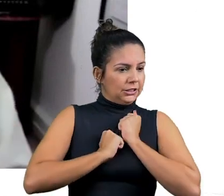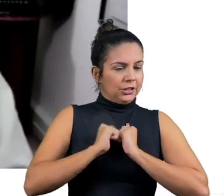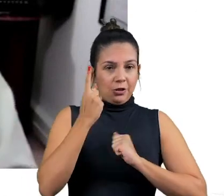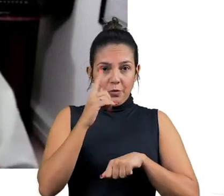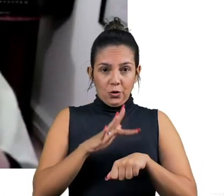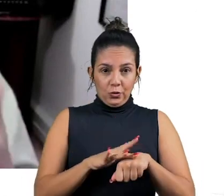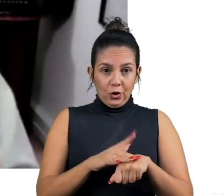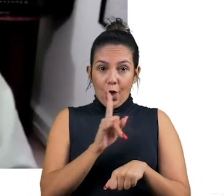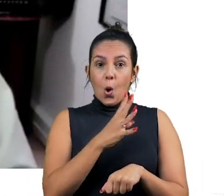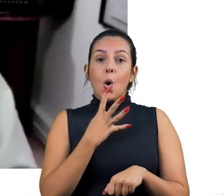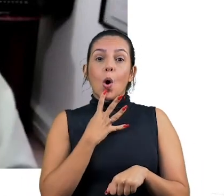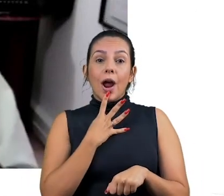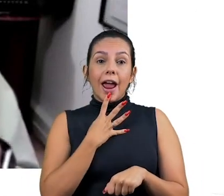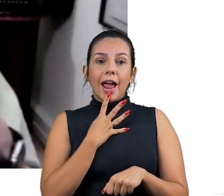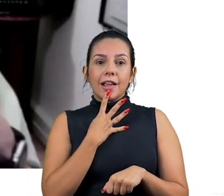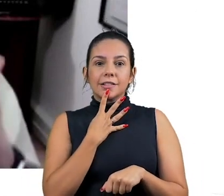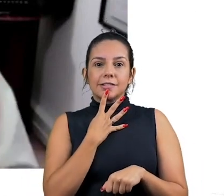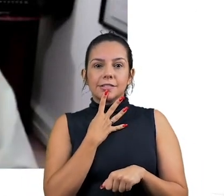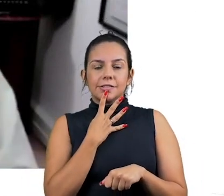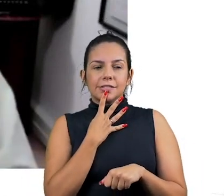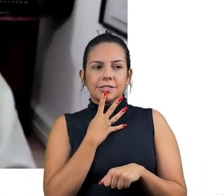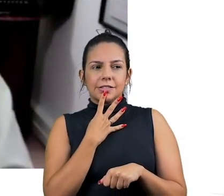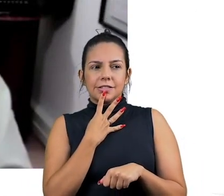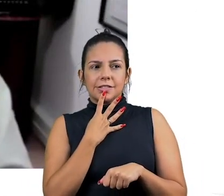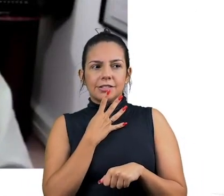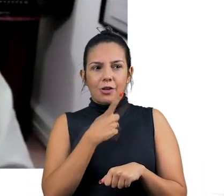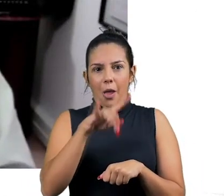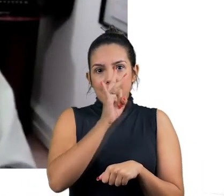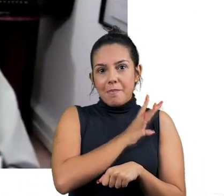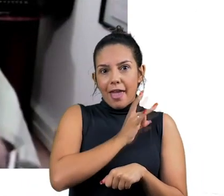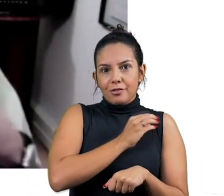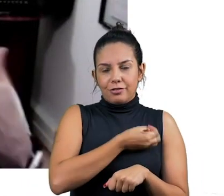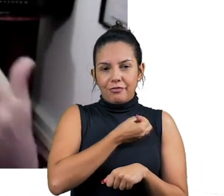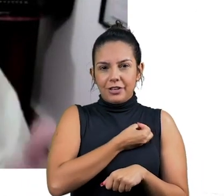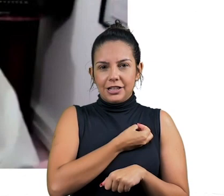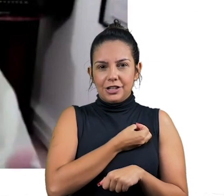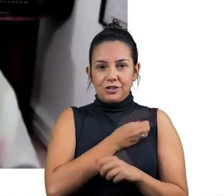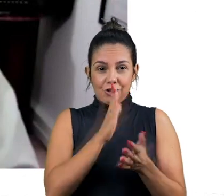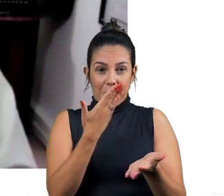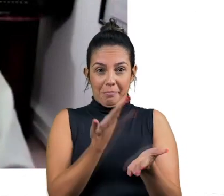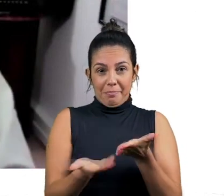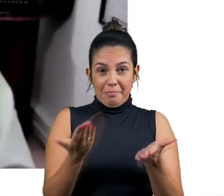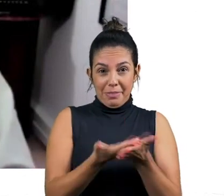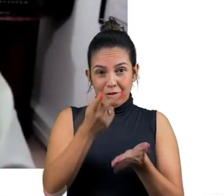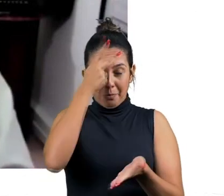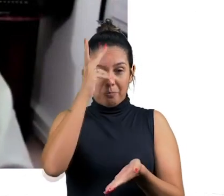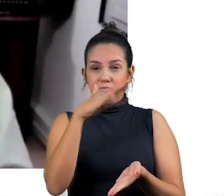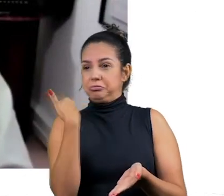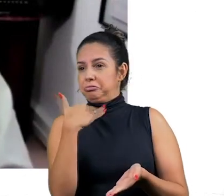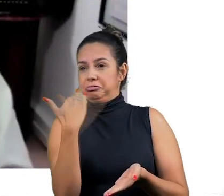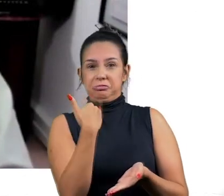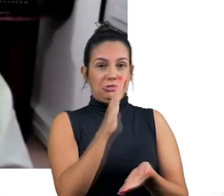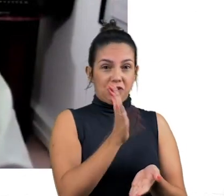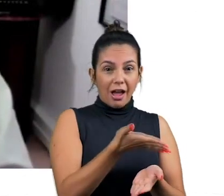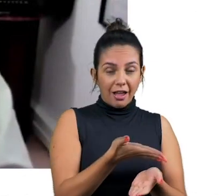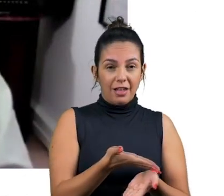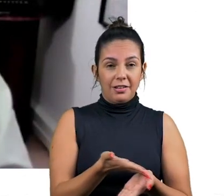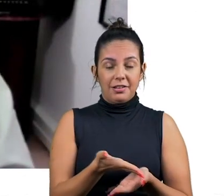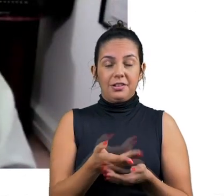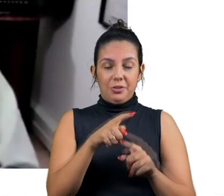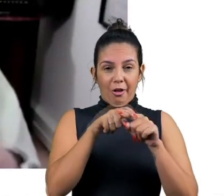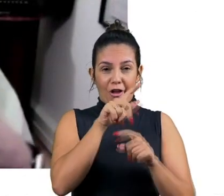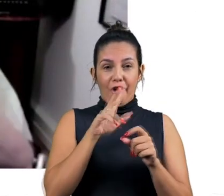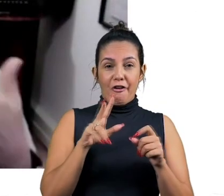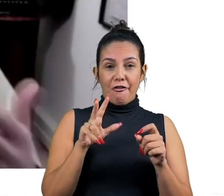uma doença desconhecida, invisível, que ameaça a vida de todo mundo e que já perdeu pessoas queridas por conta